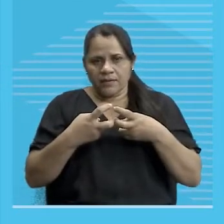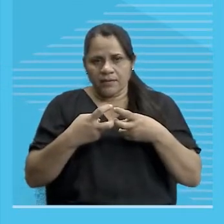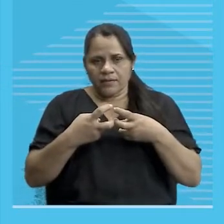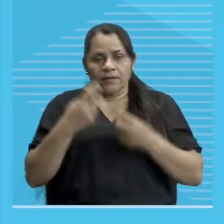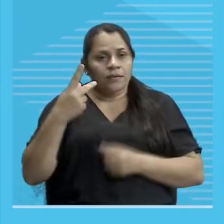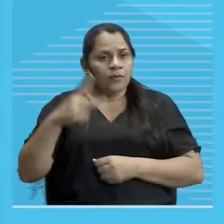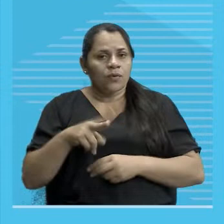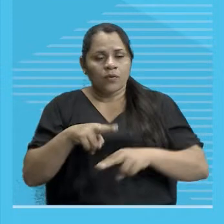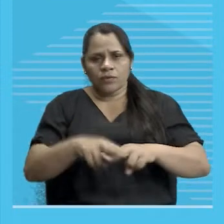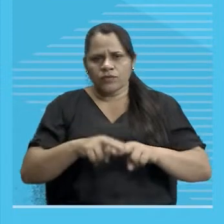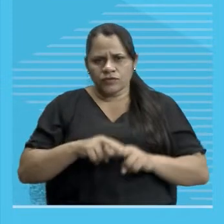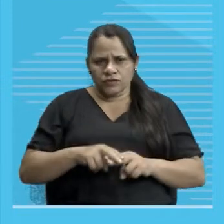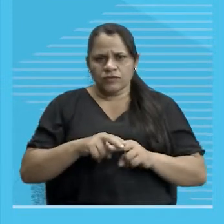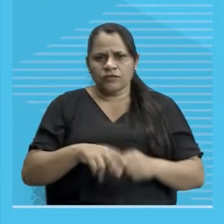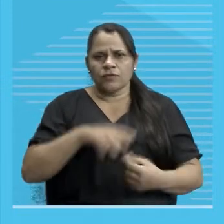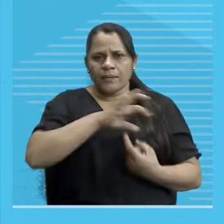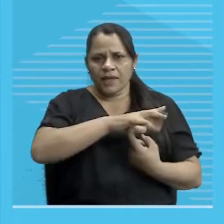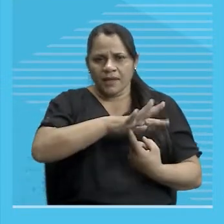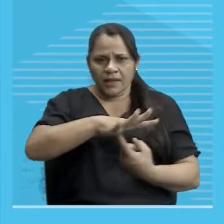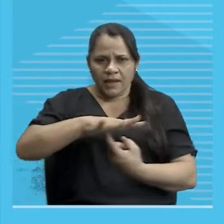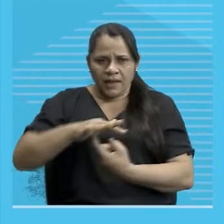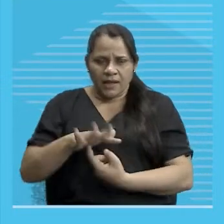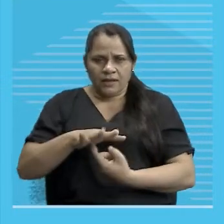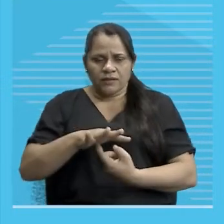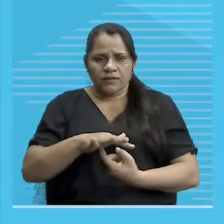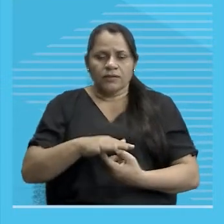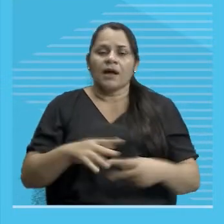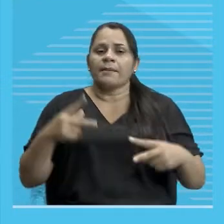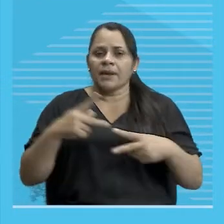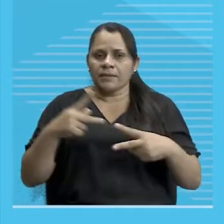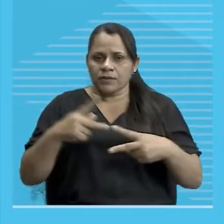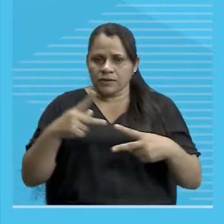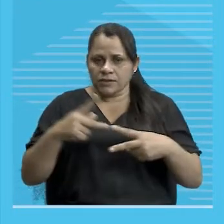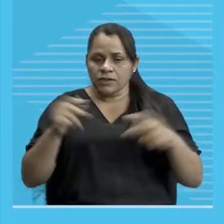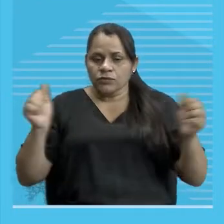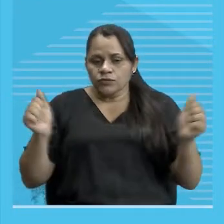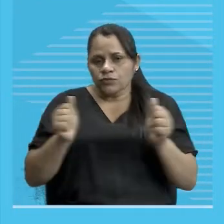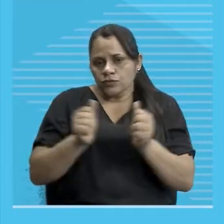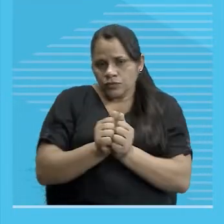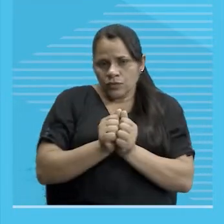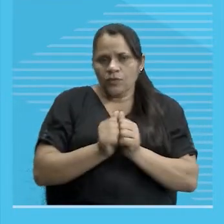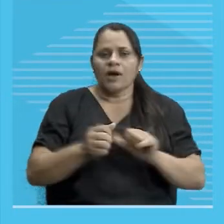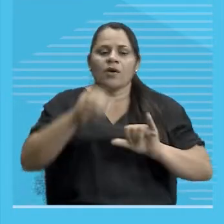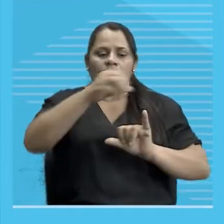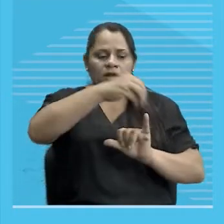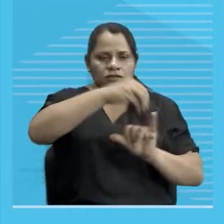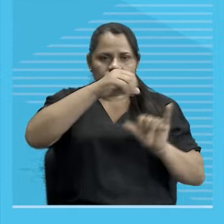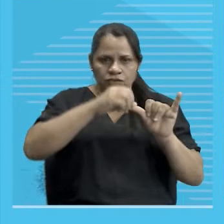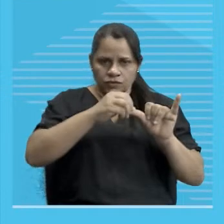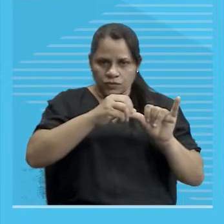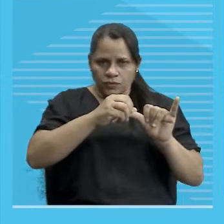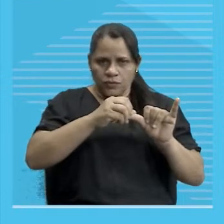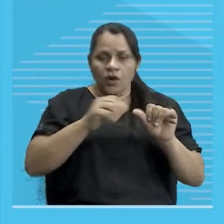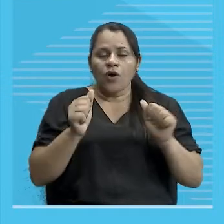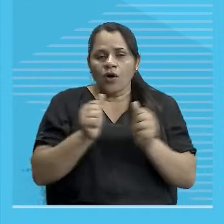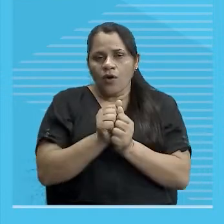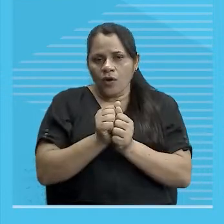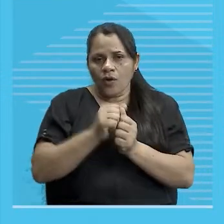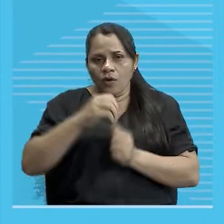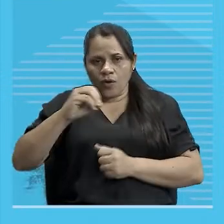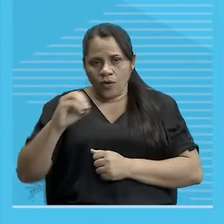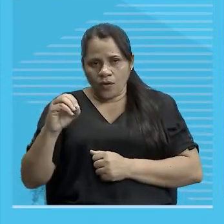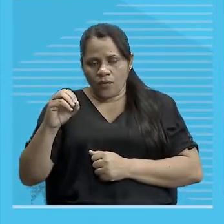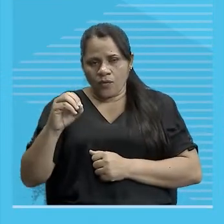do substantivo mercado, a preposição a se junta ao artigo o. Então, eu vou ter o quê? Vou ter, ela foi